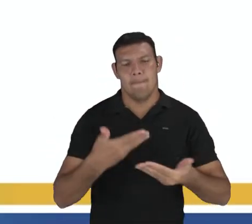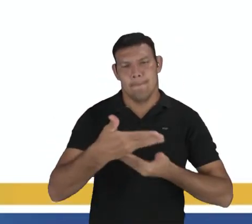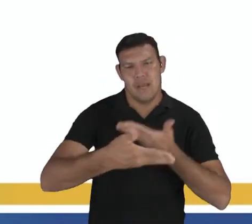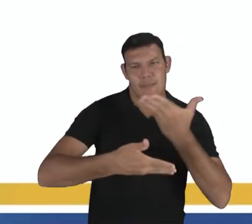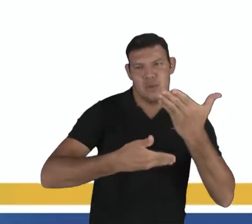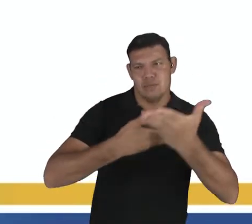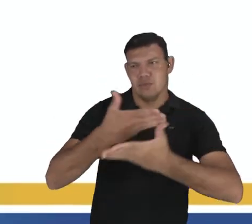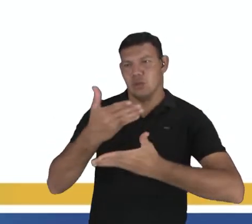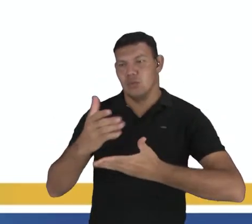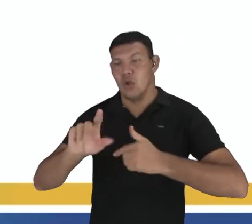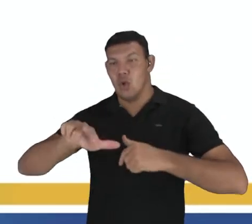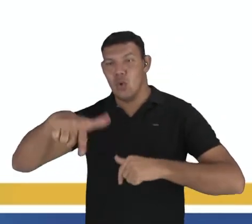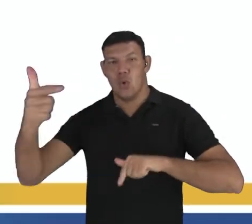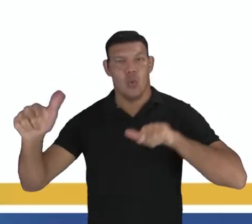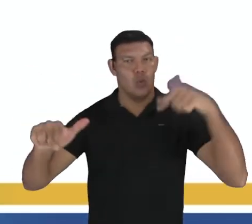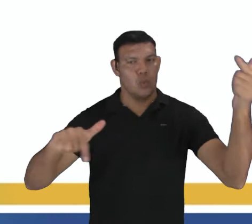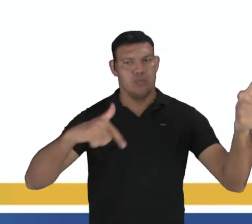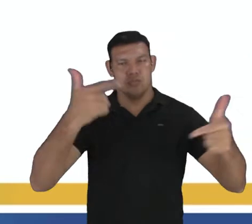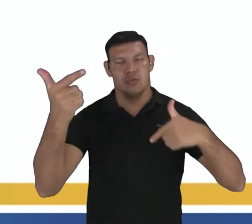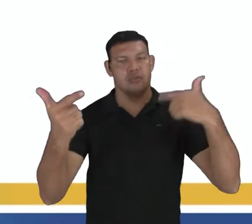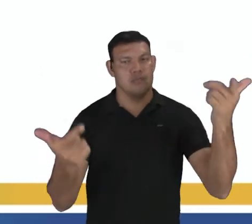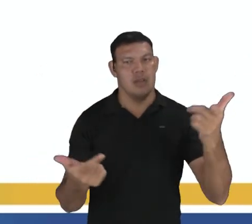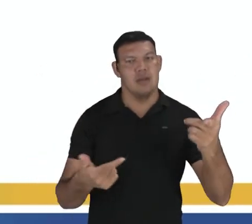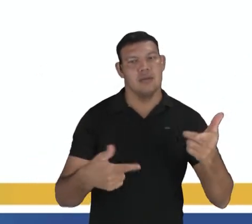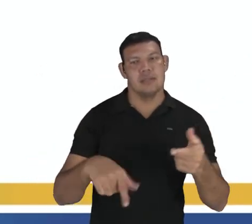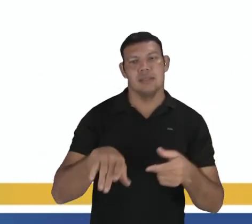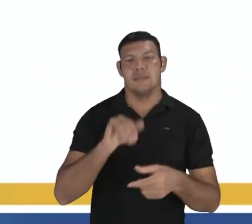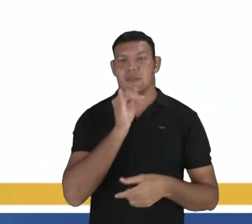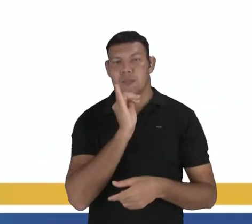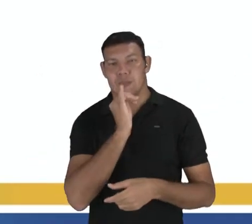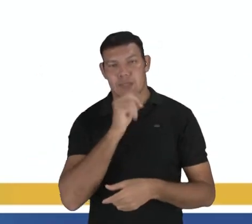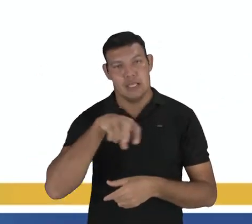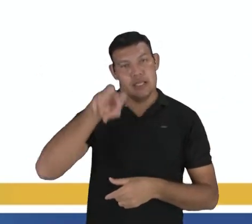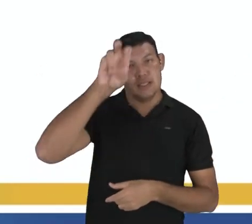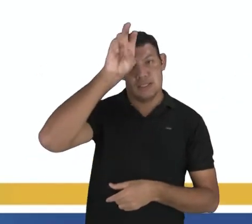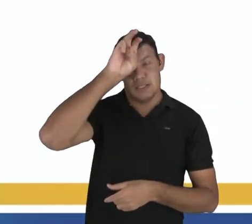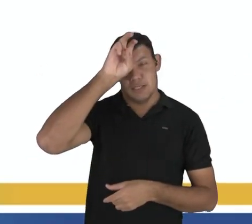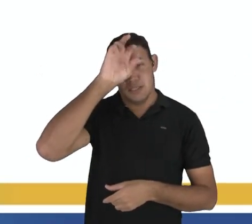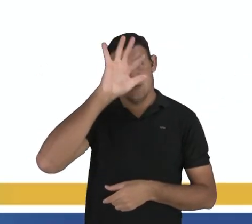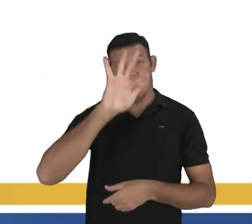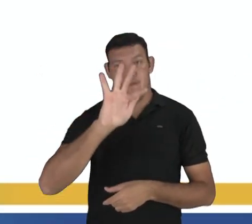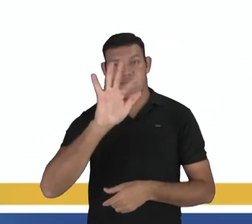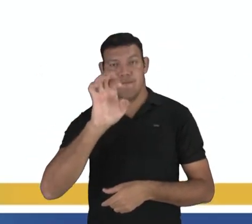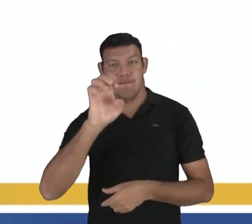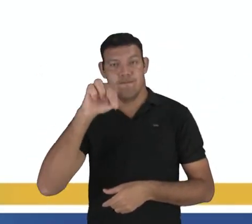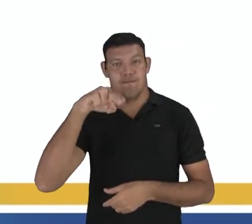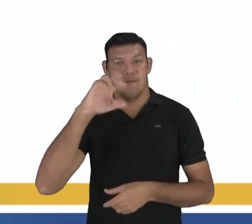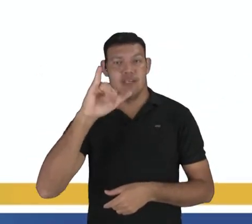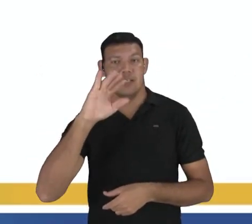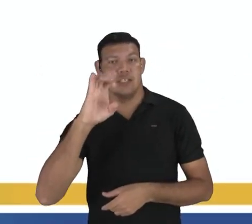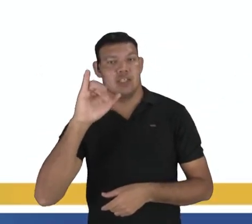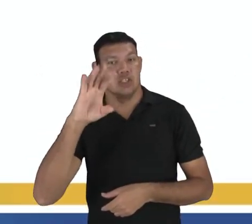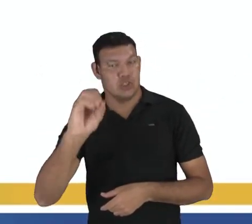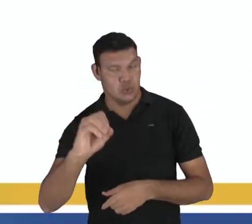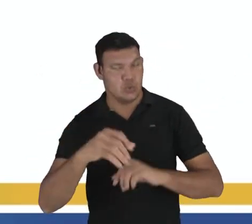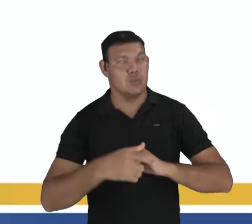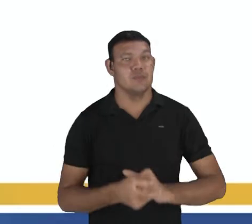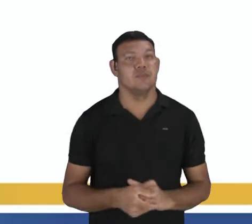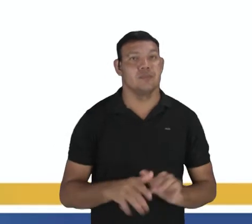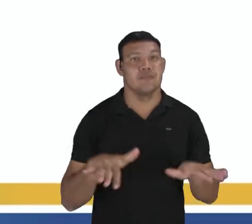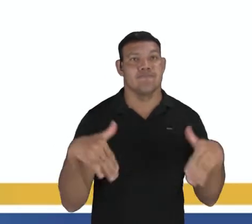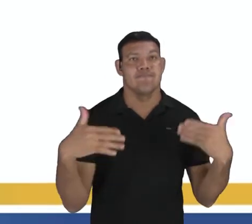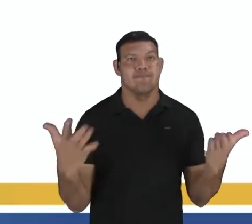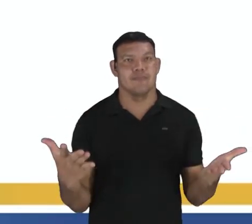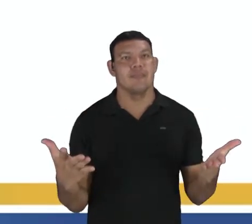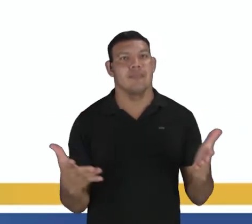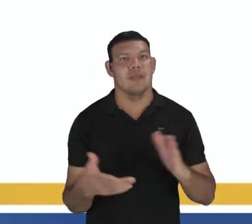Como os egípcios e os fenícios, né? E aí os meios de produção estavam sob o controle do Estado e dos templos, porque aí a